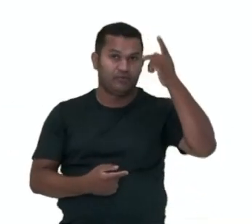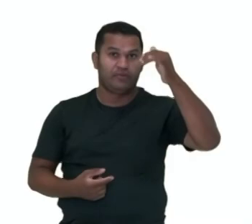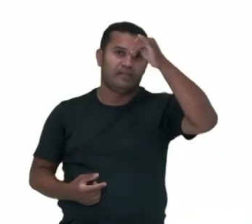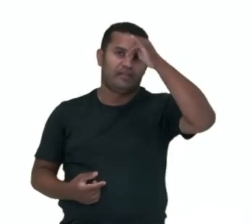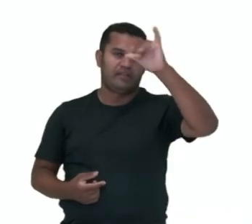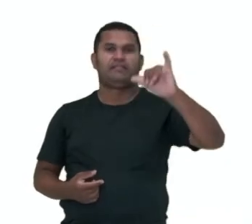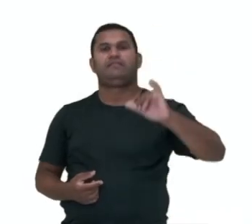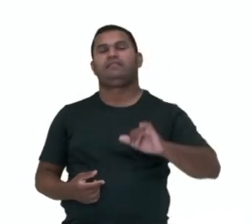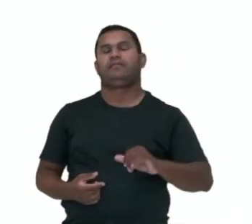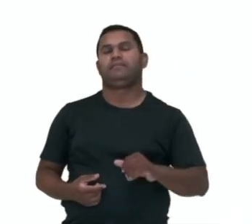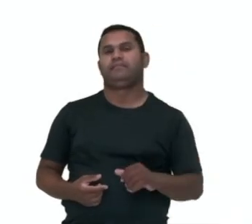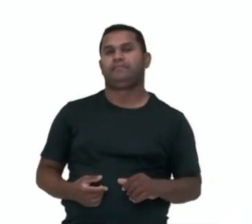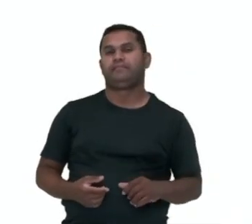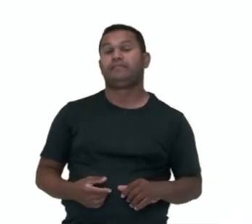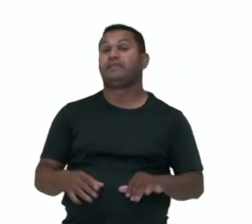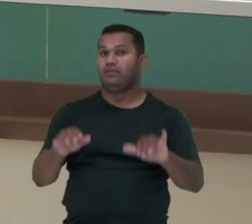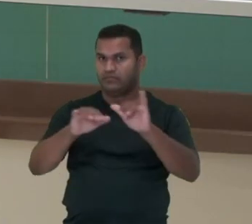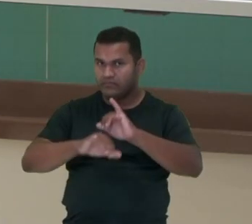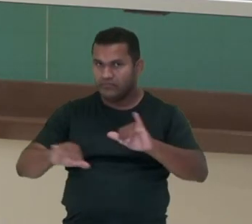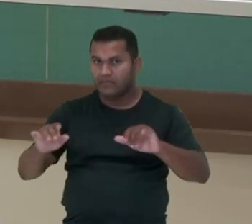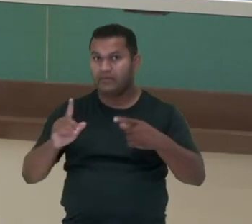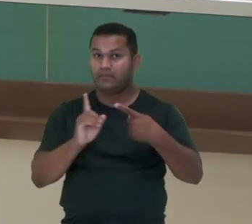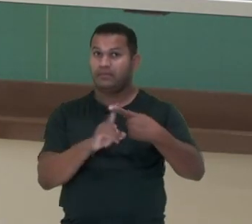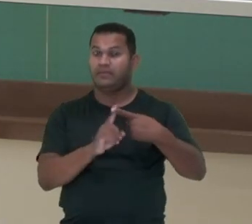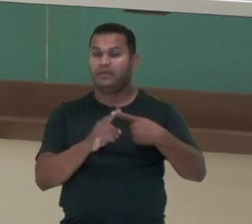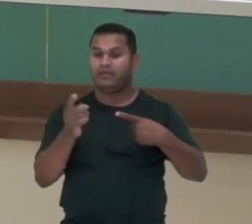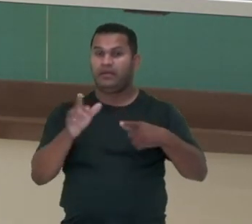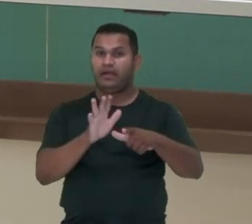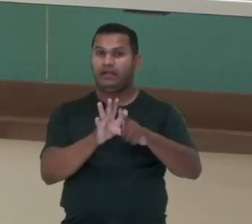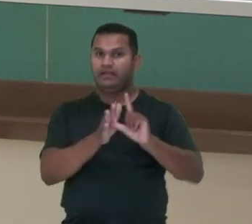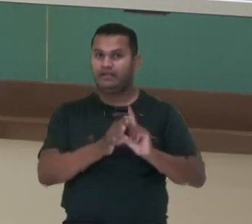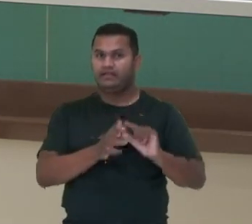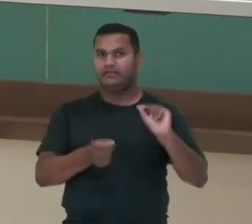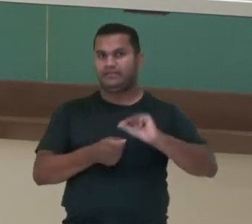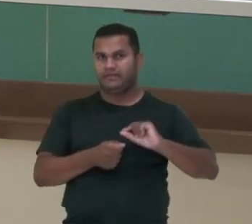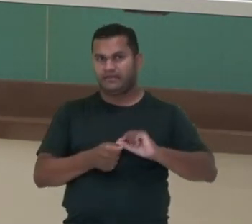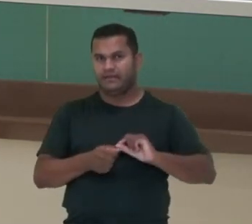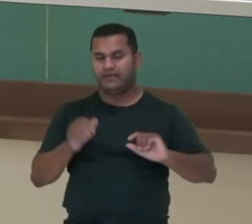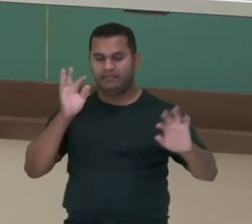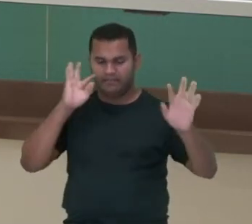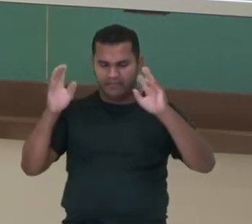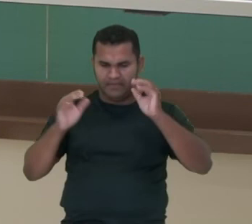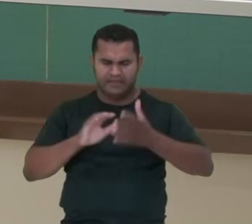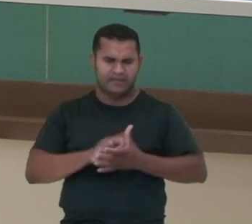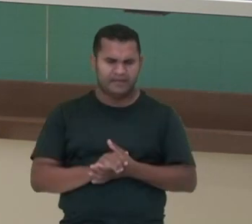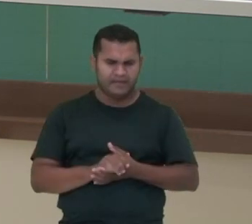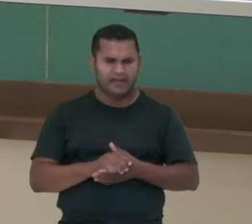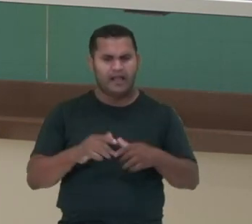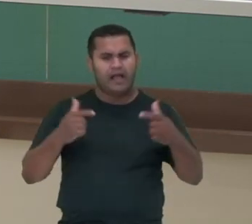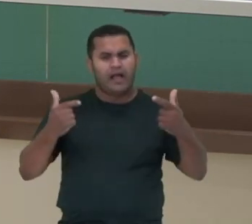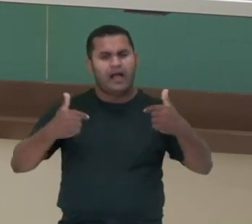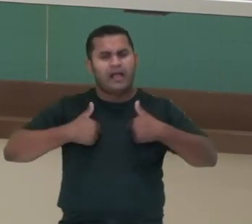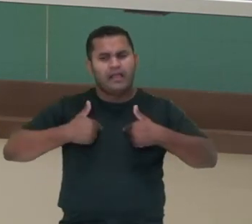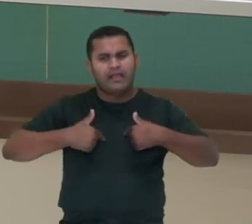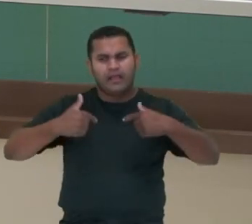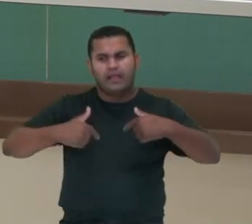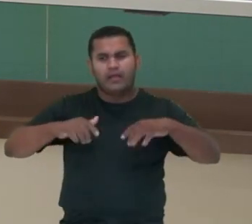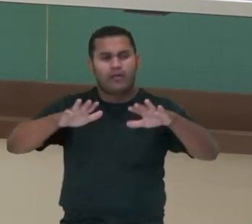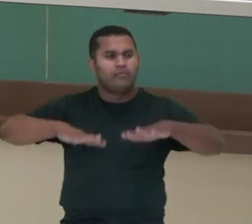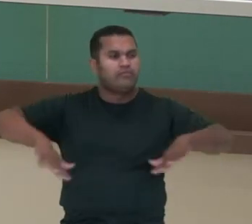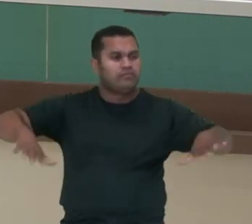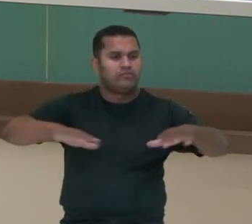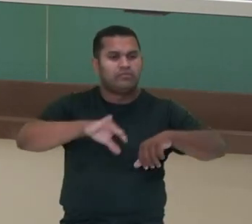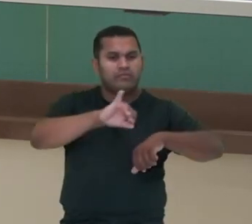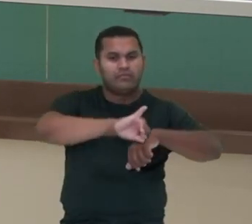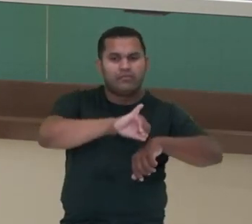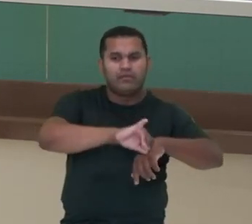é a alimentação da sua comunidade? Pensa nisso. Vamos pensar numa localidade pequena, onde você mora mesmo, no bairro que você mora ali, numa parte do bairro